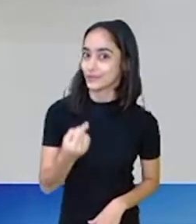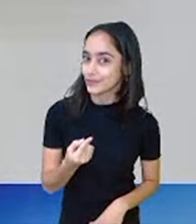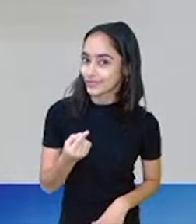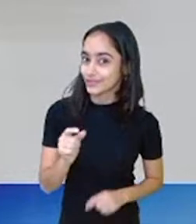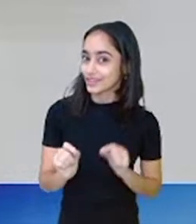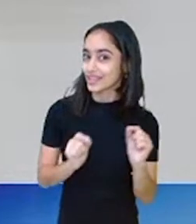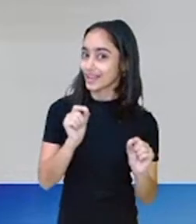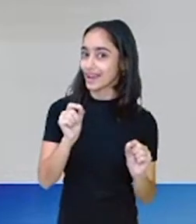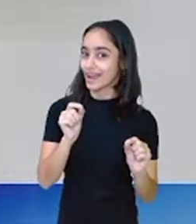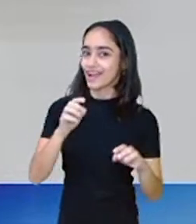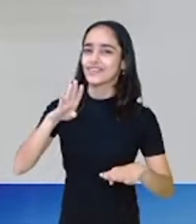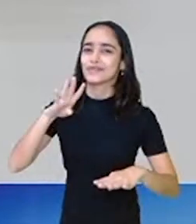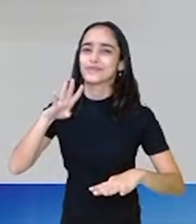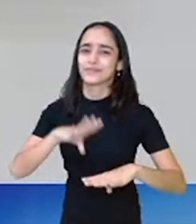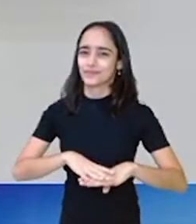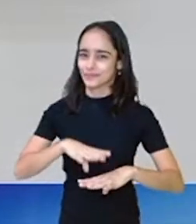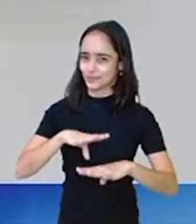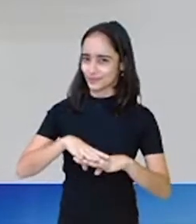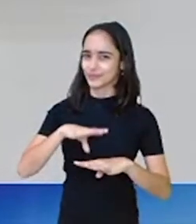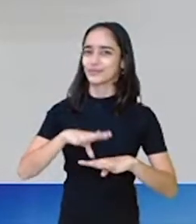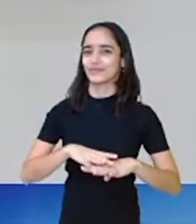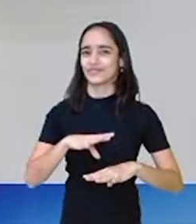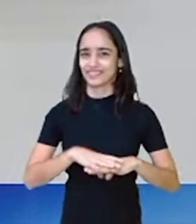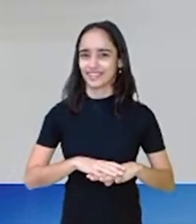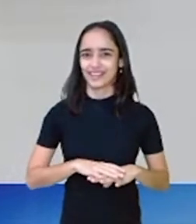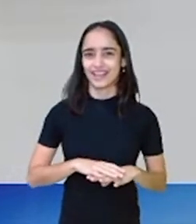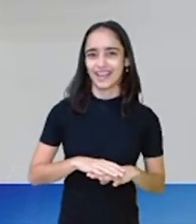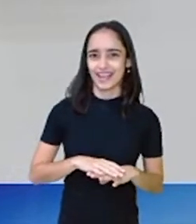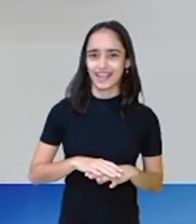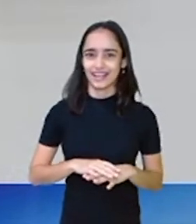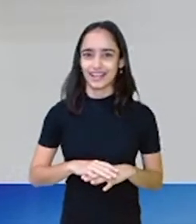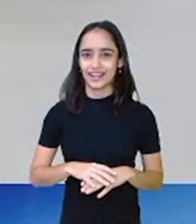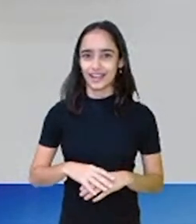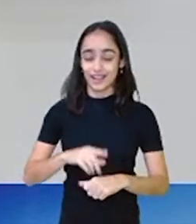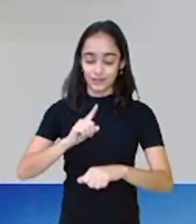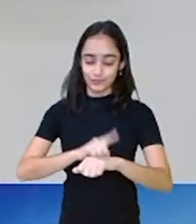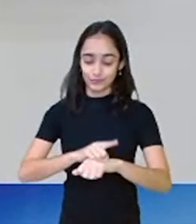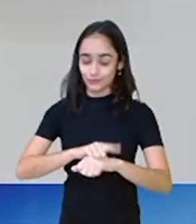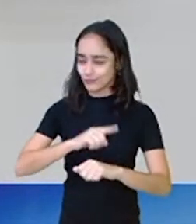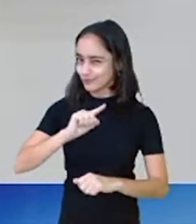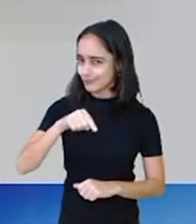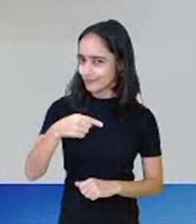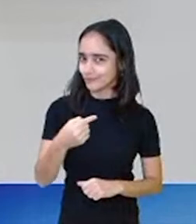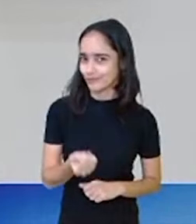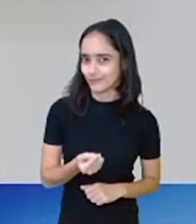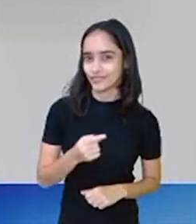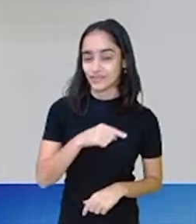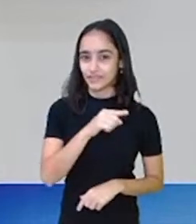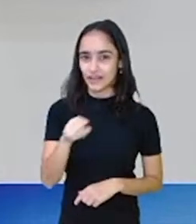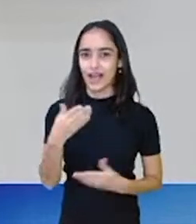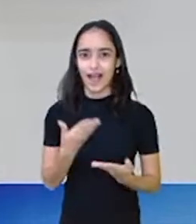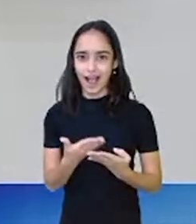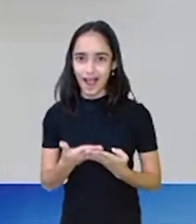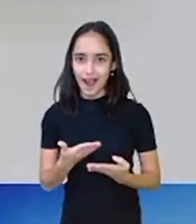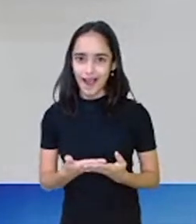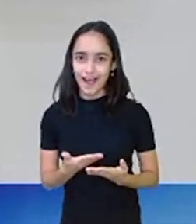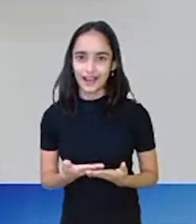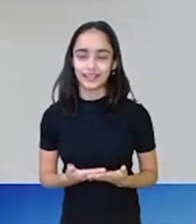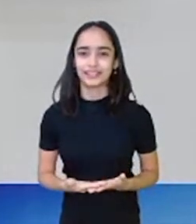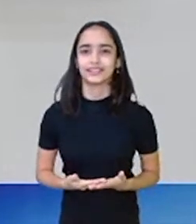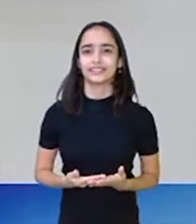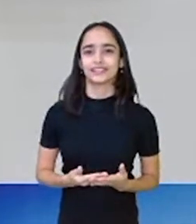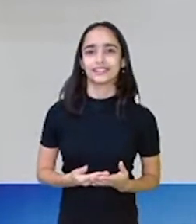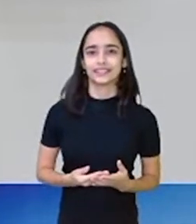da matemática, não é? Já ela está aqui com matemática, vocês aí estudando, e depois vem o da